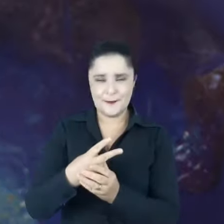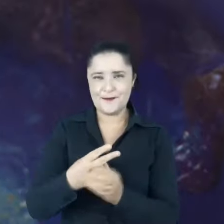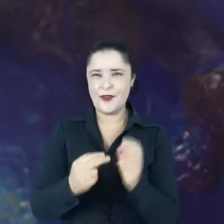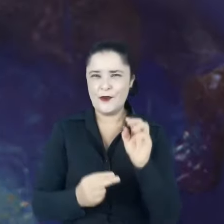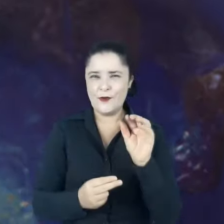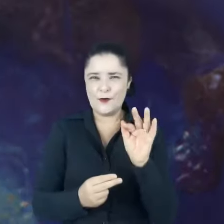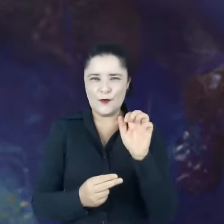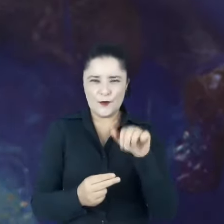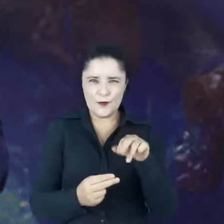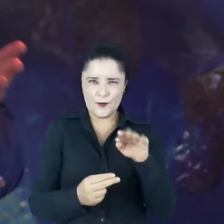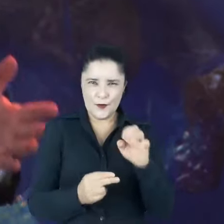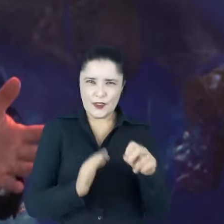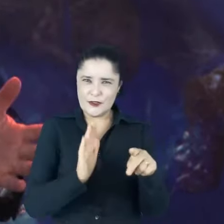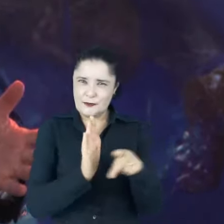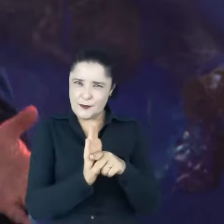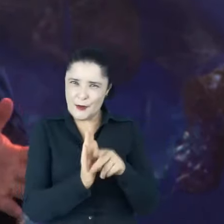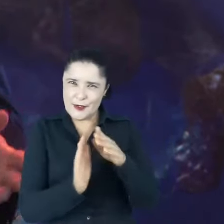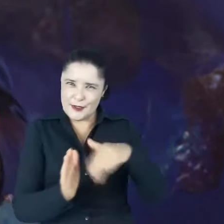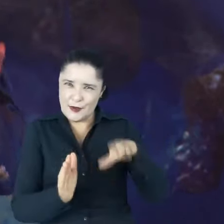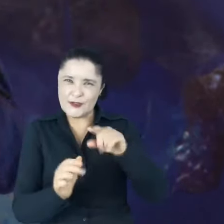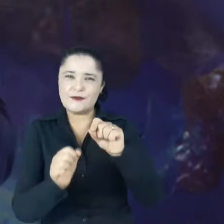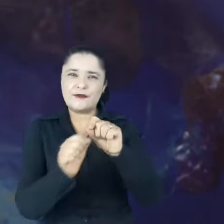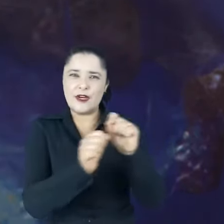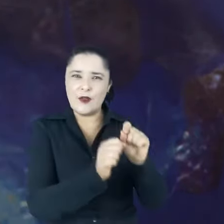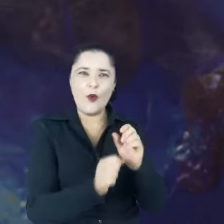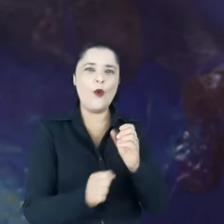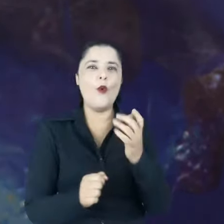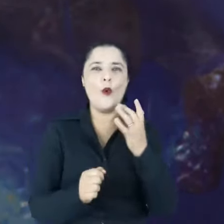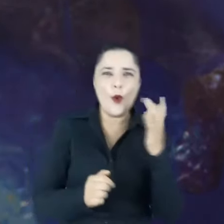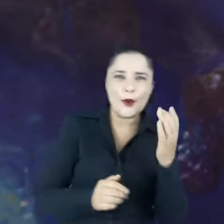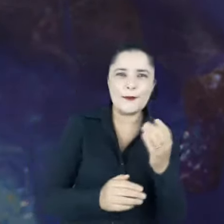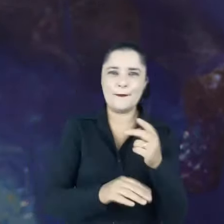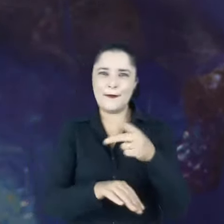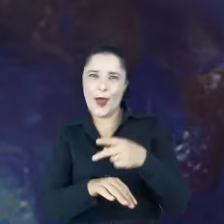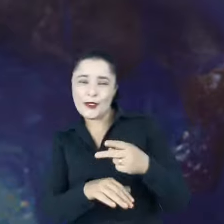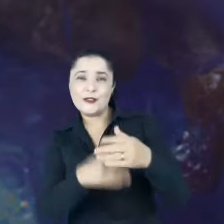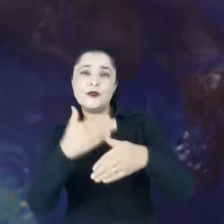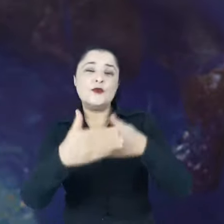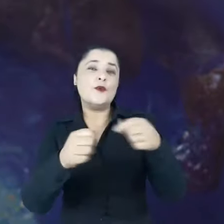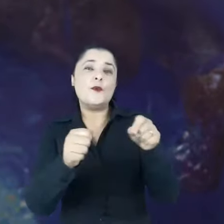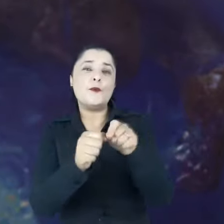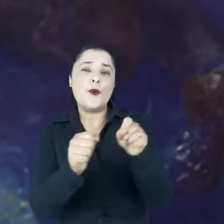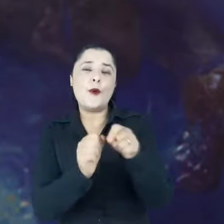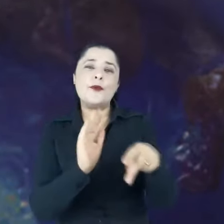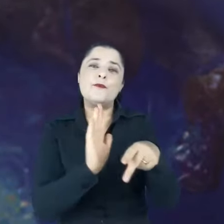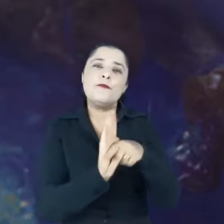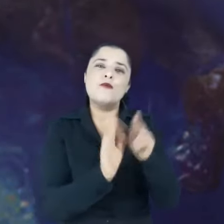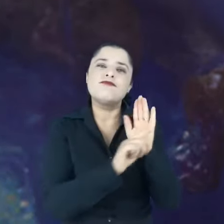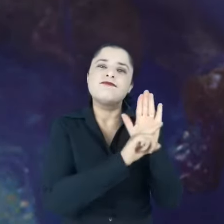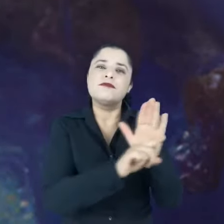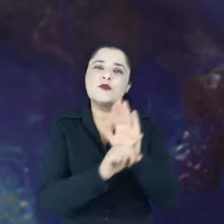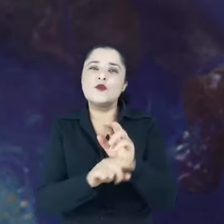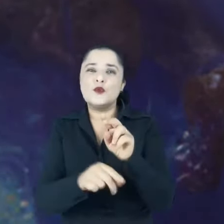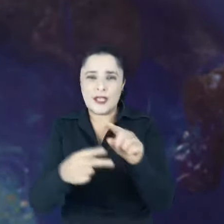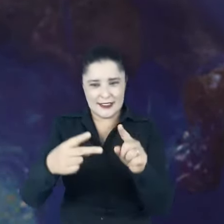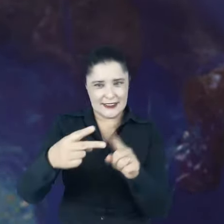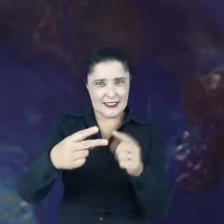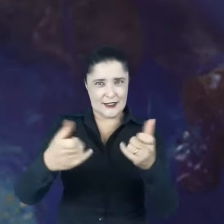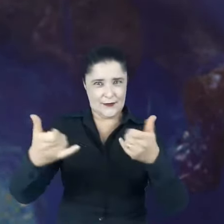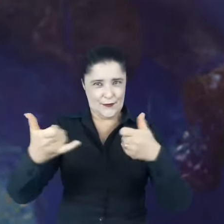que a gente chama de data lakes, data warehouses, e usar essas informações para